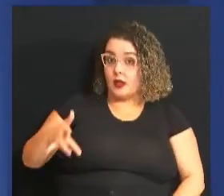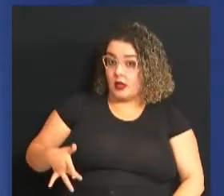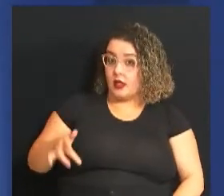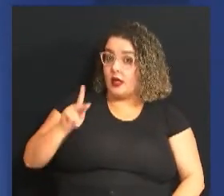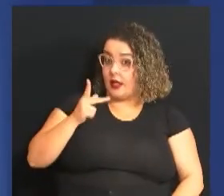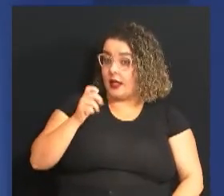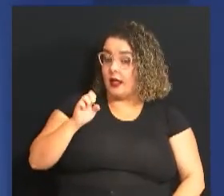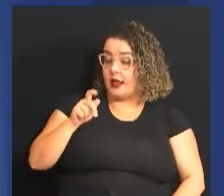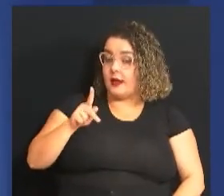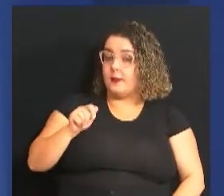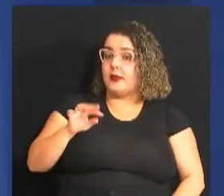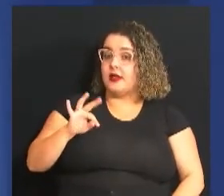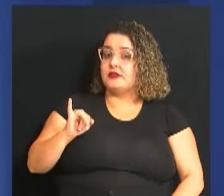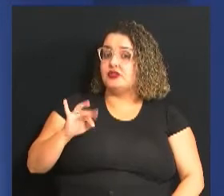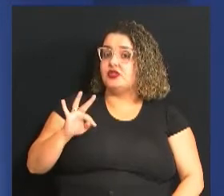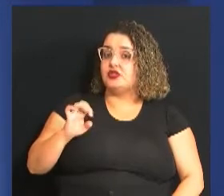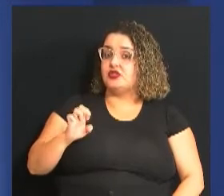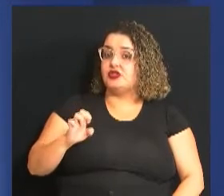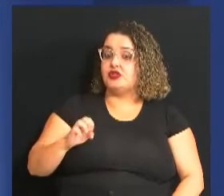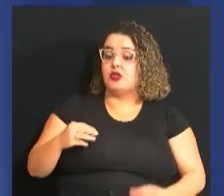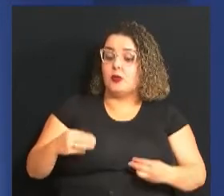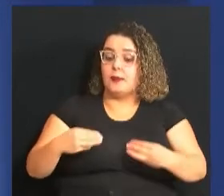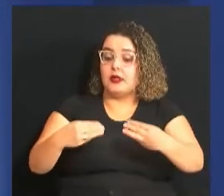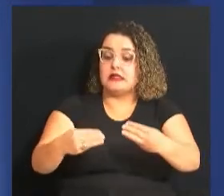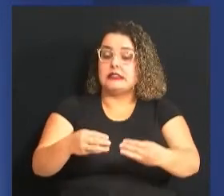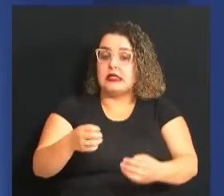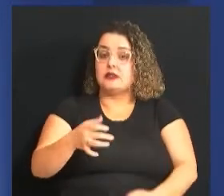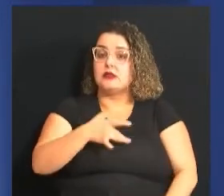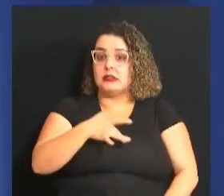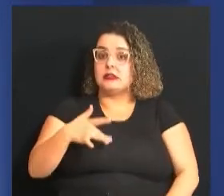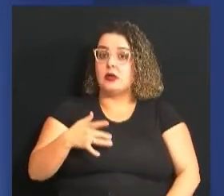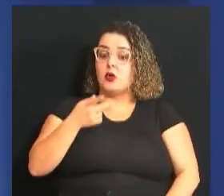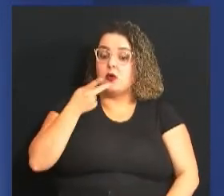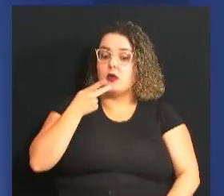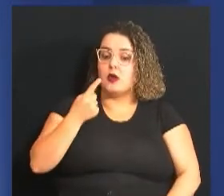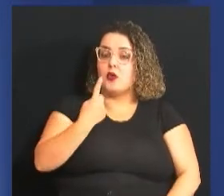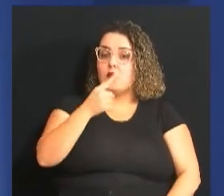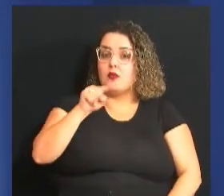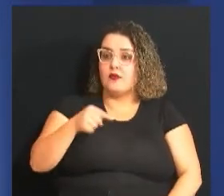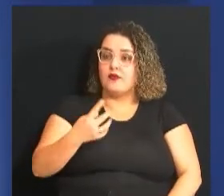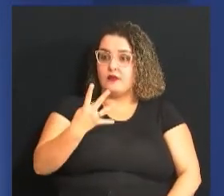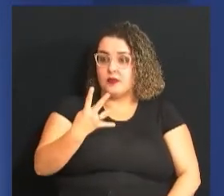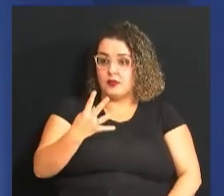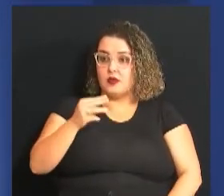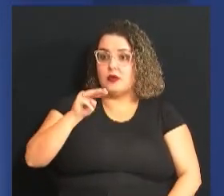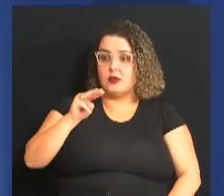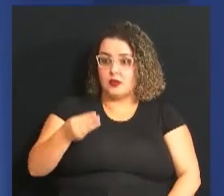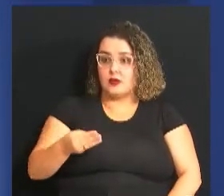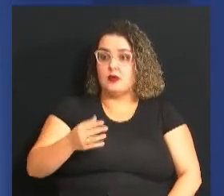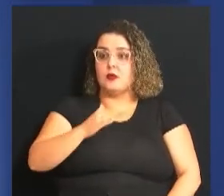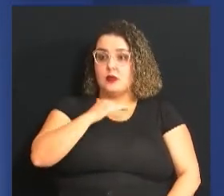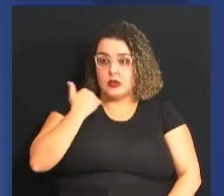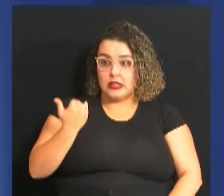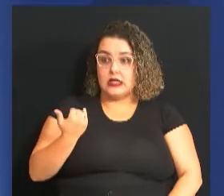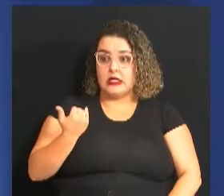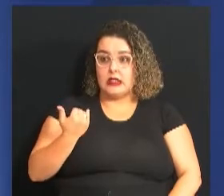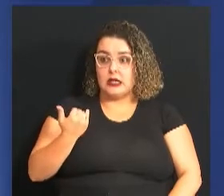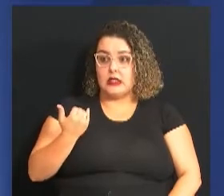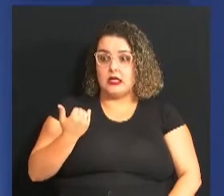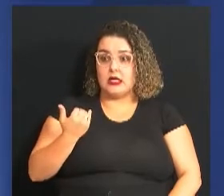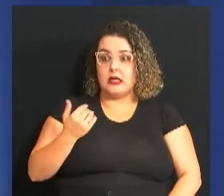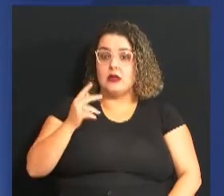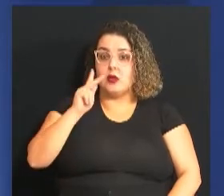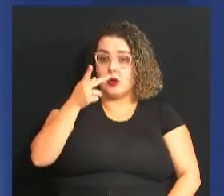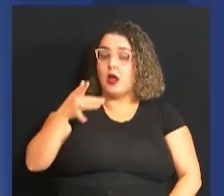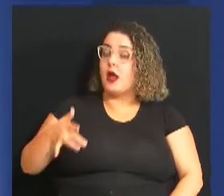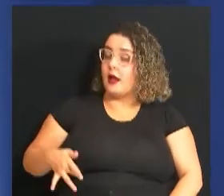acordo com dados do Ministério da Saúde, olha só, aproximadamente 1,4 milhões de mortes associadas às hepatites